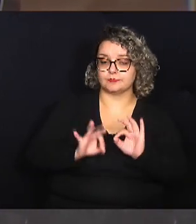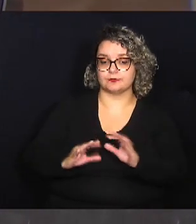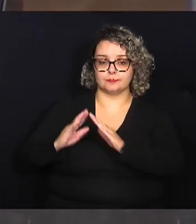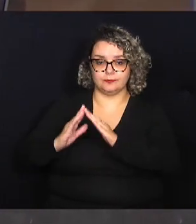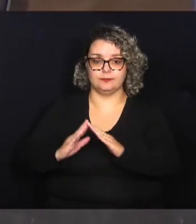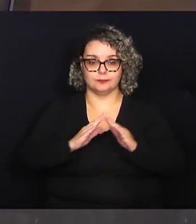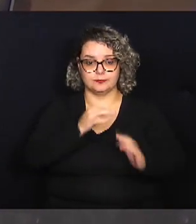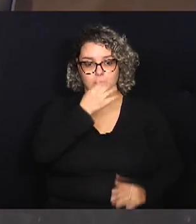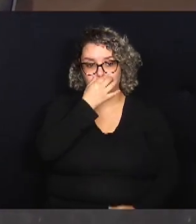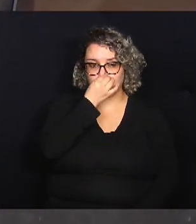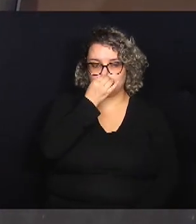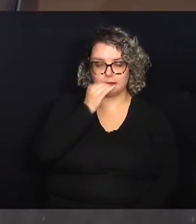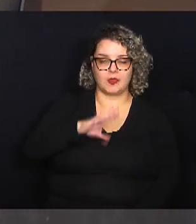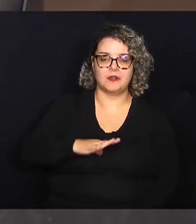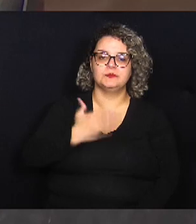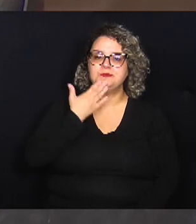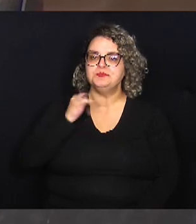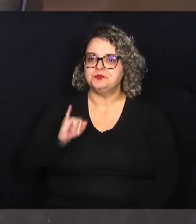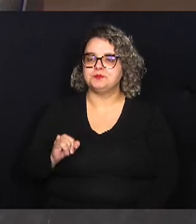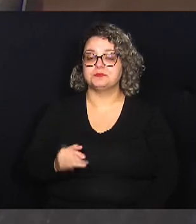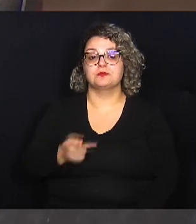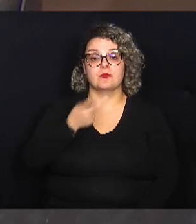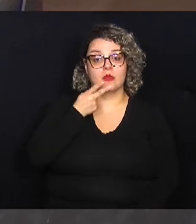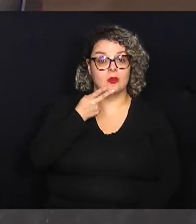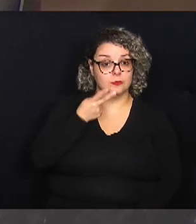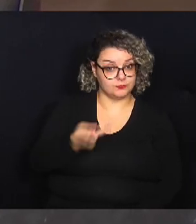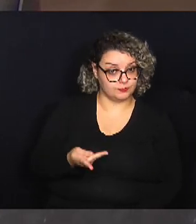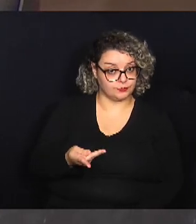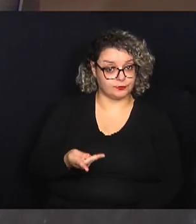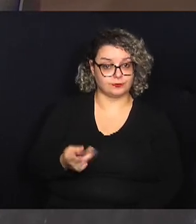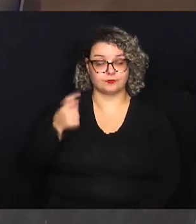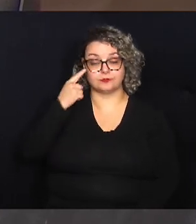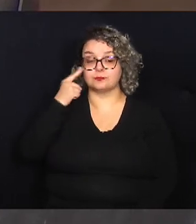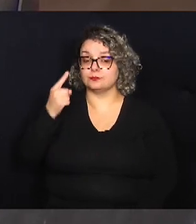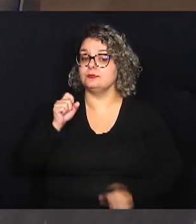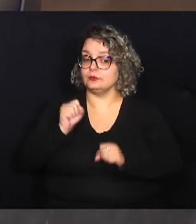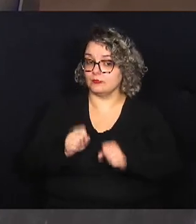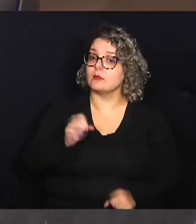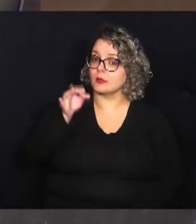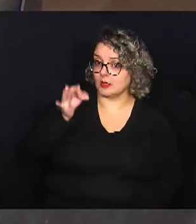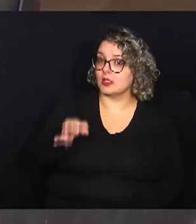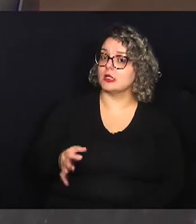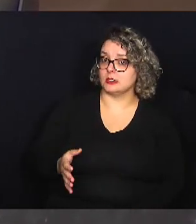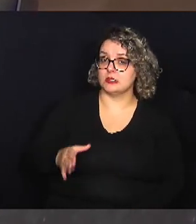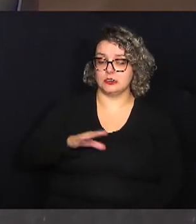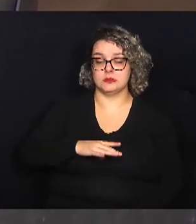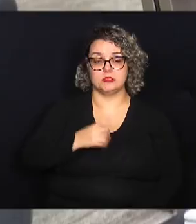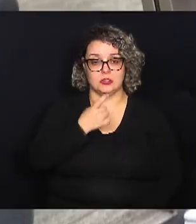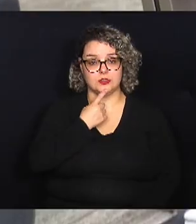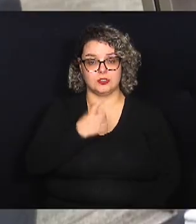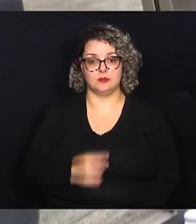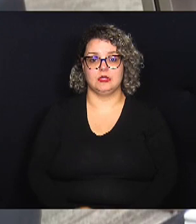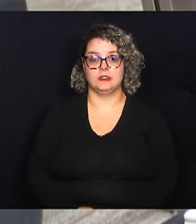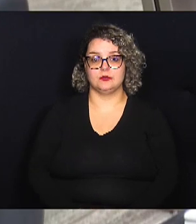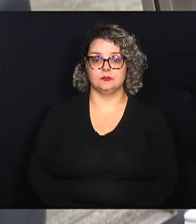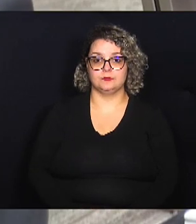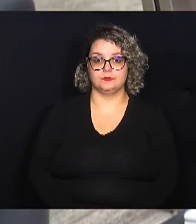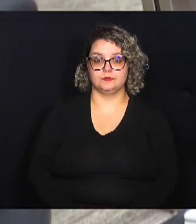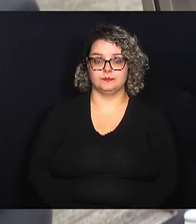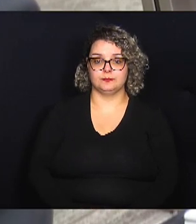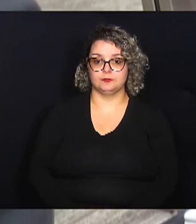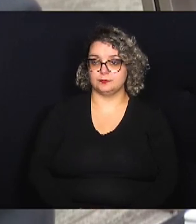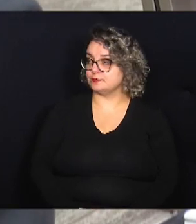habitacional de Indaiatuba e pontuou que a ideia pode ser assertiva na cidade de Campinas. Por isso,